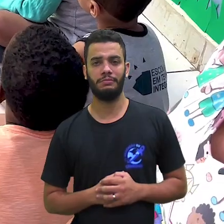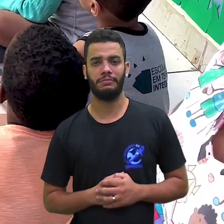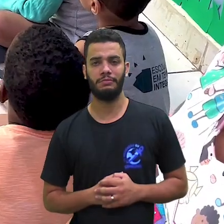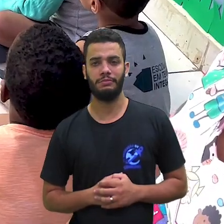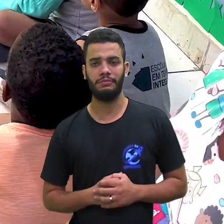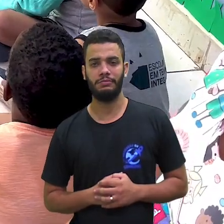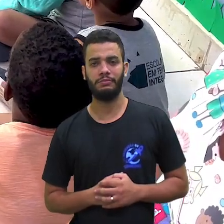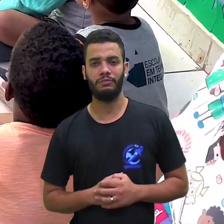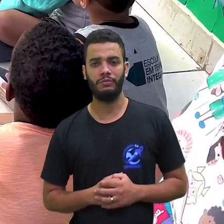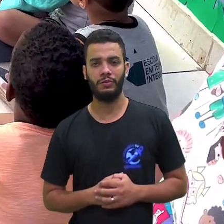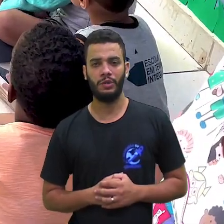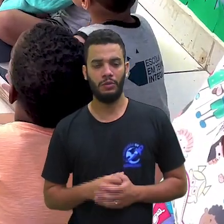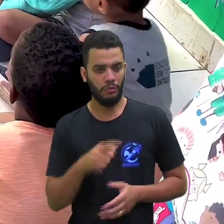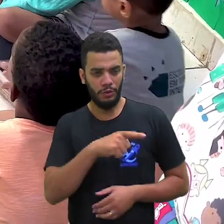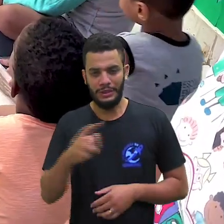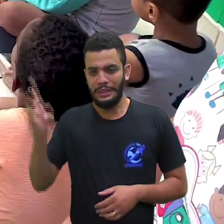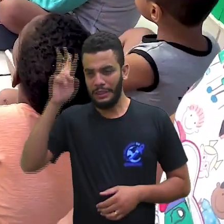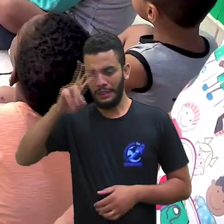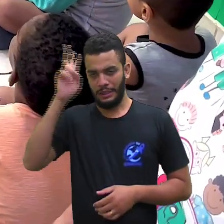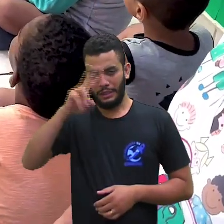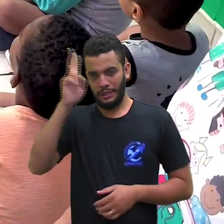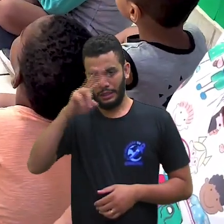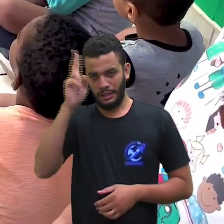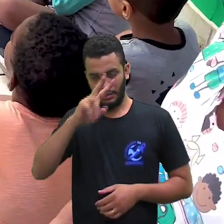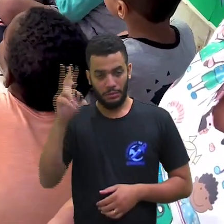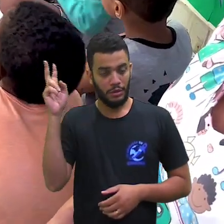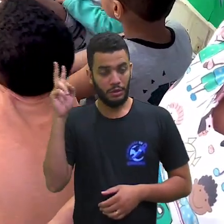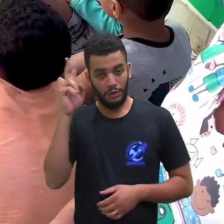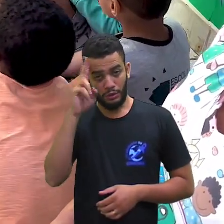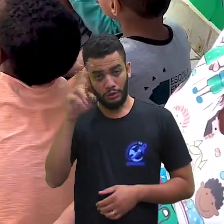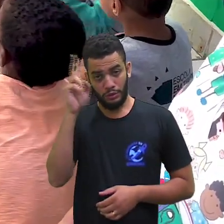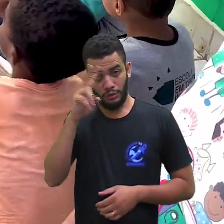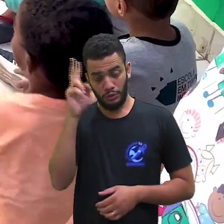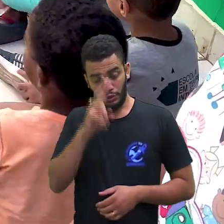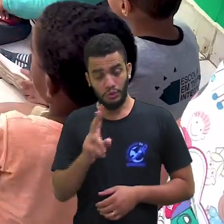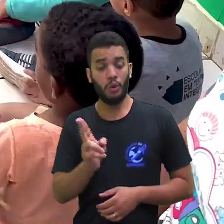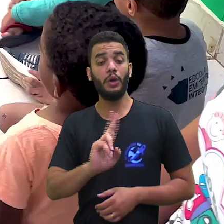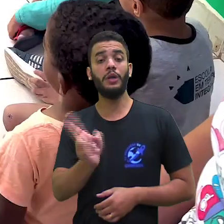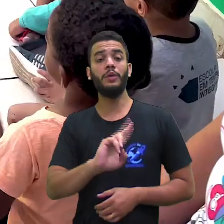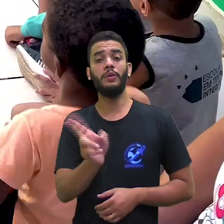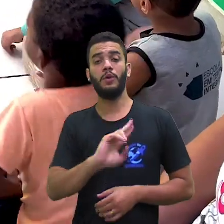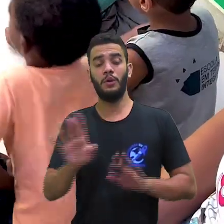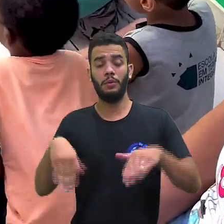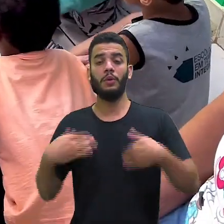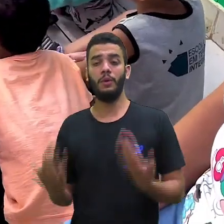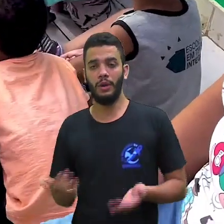Alguém lembra o nome da história? Sim. Qual que é o nome da história?